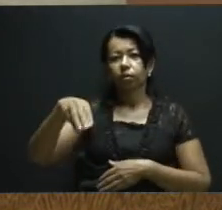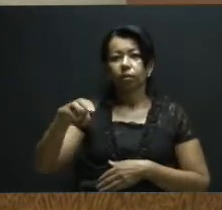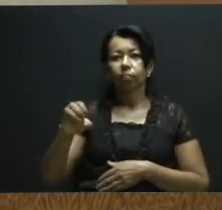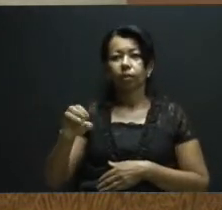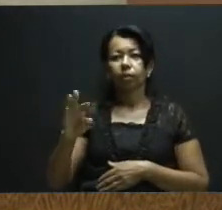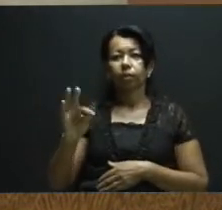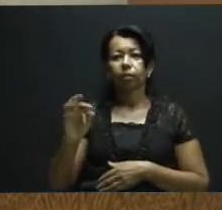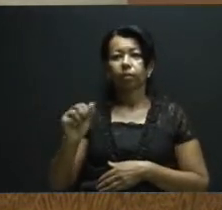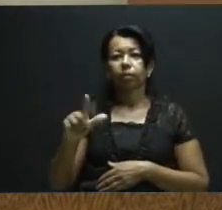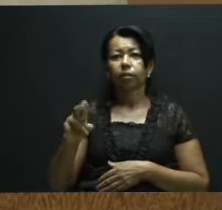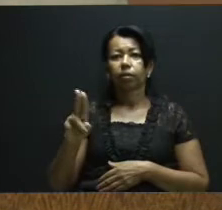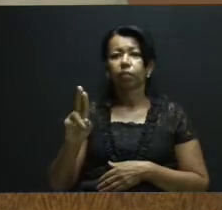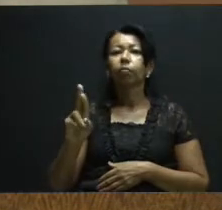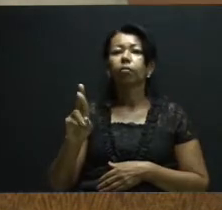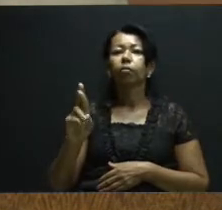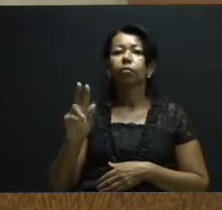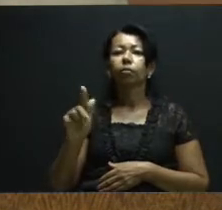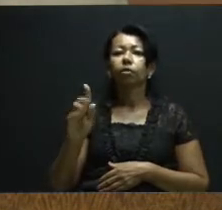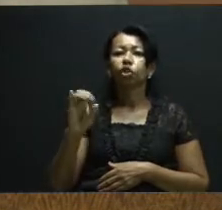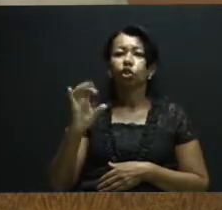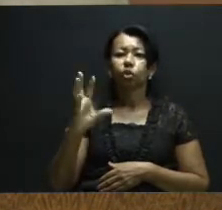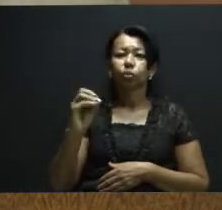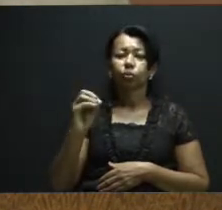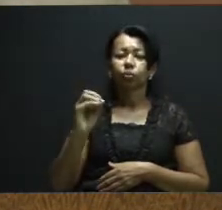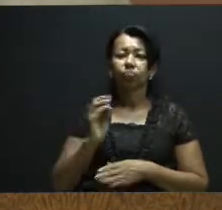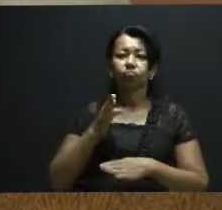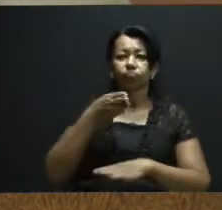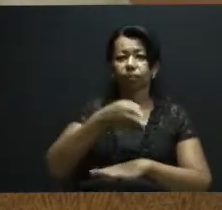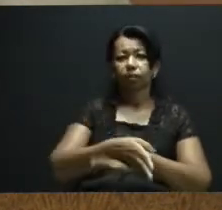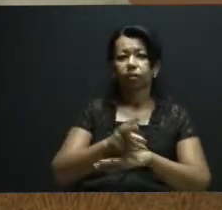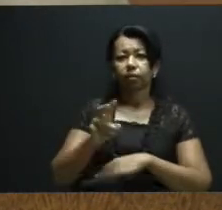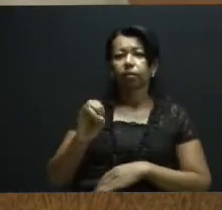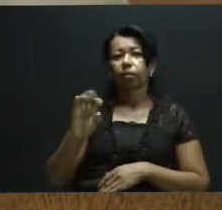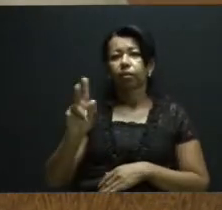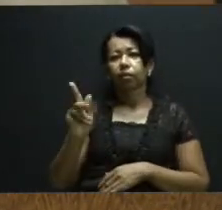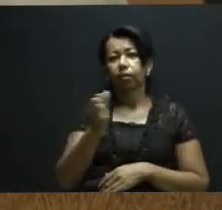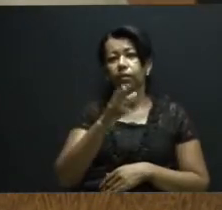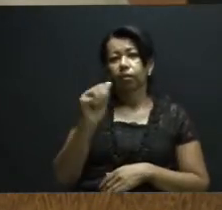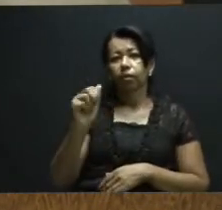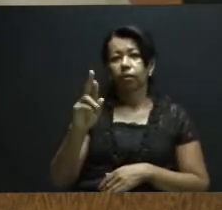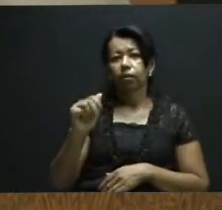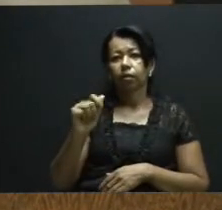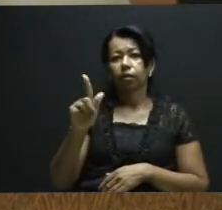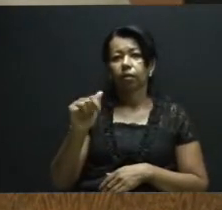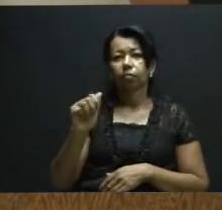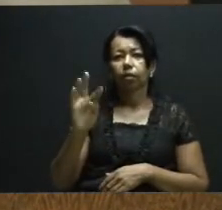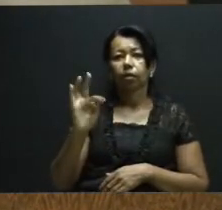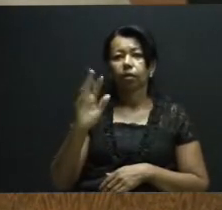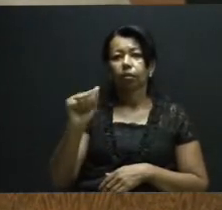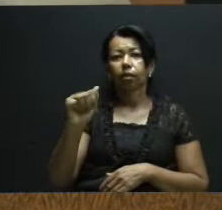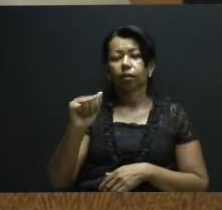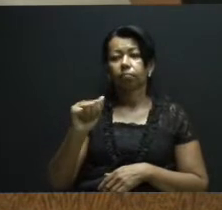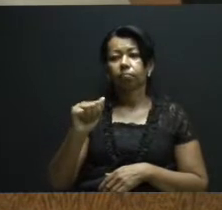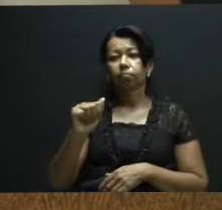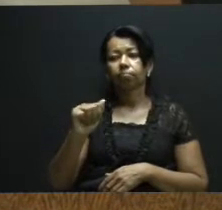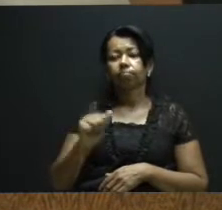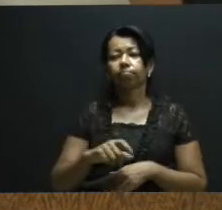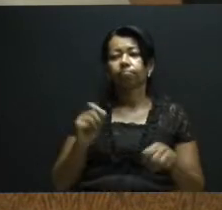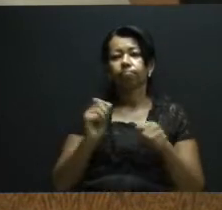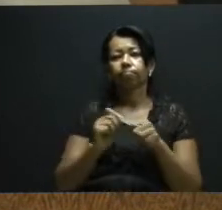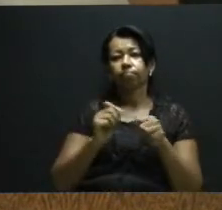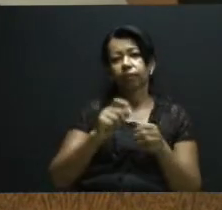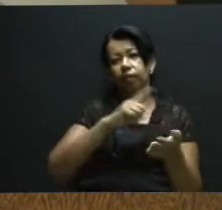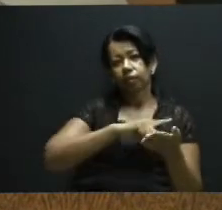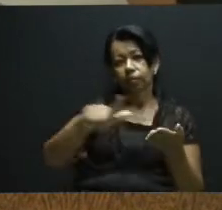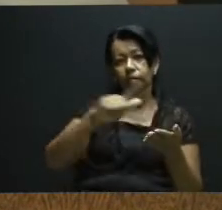reis entrada de acesso à ilha caraguatá ms realização de limpeza nas